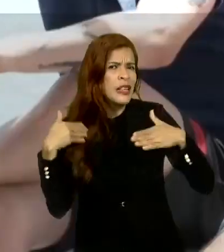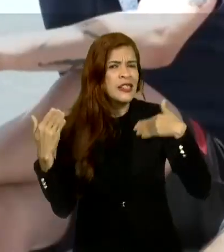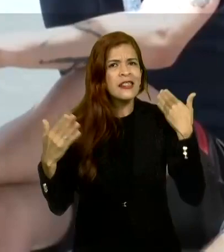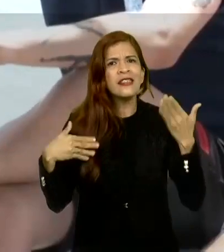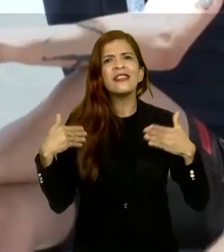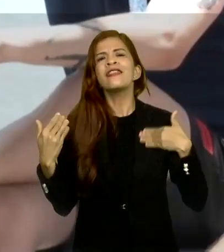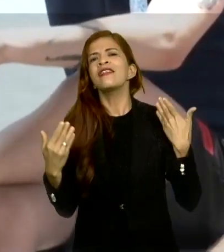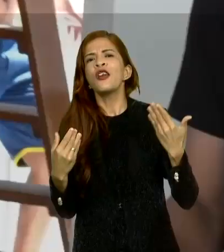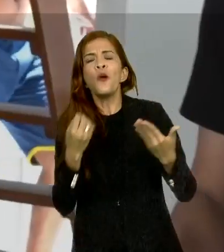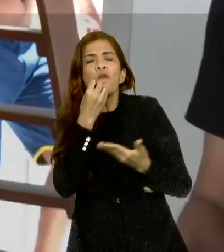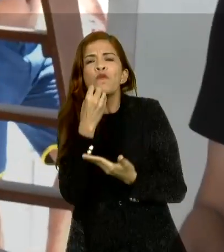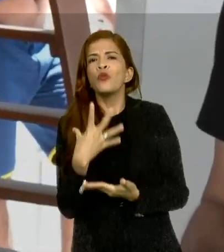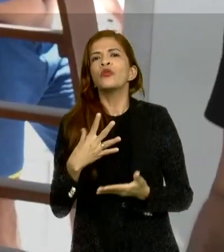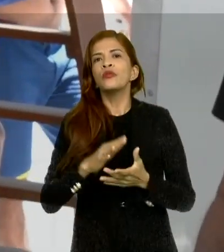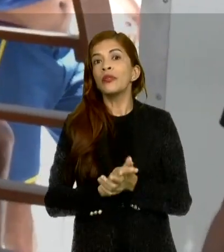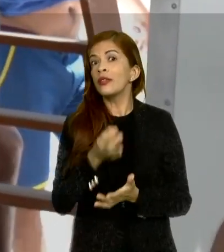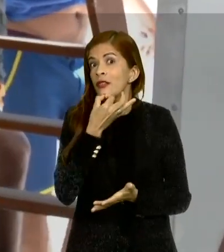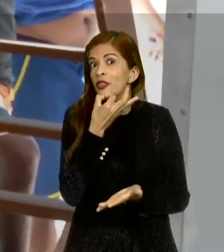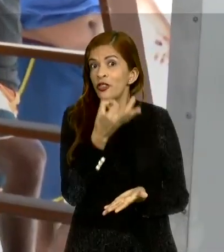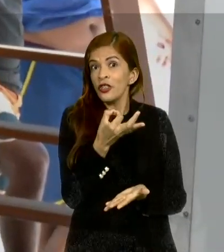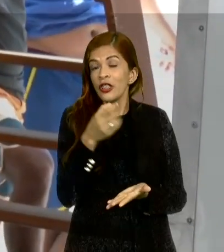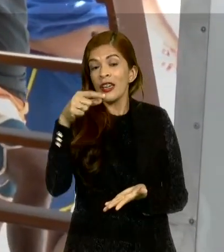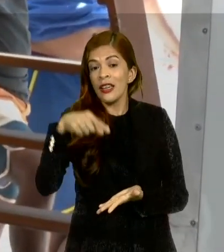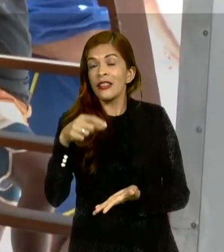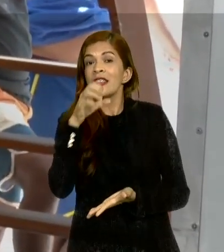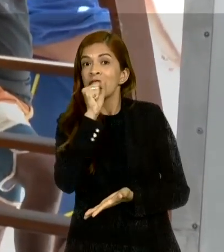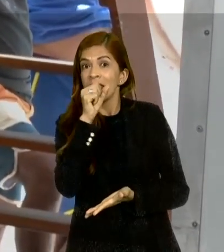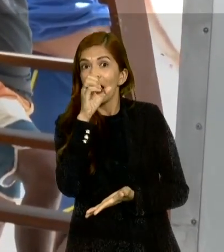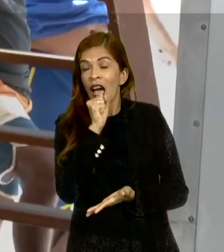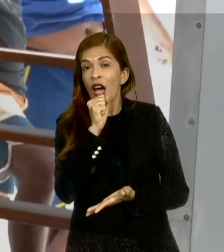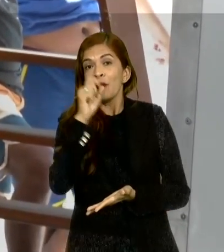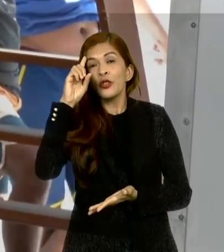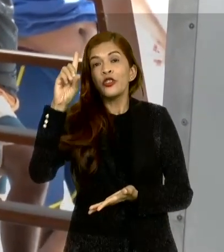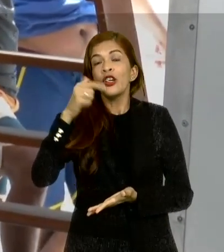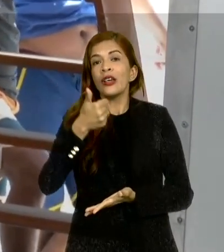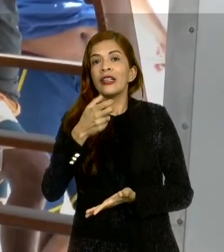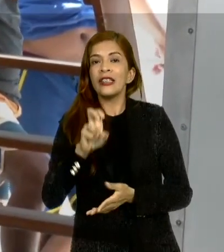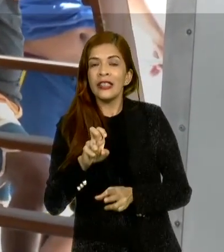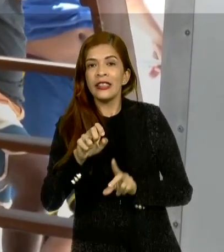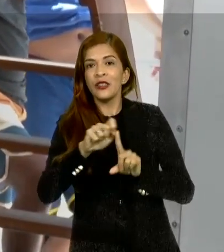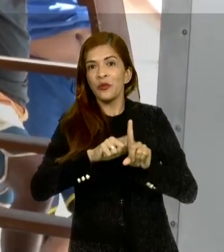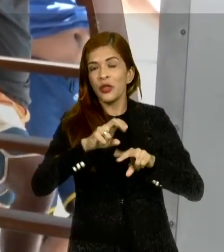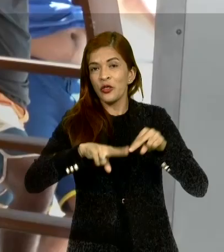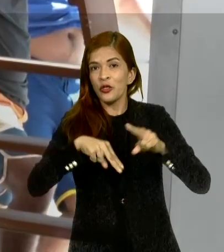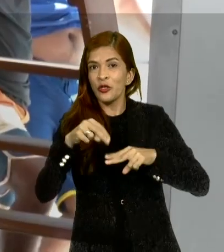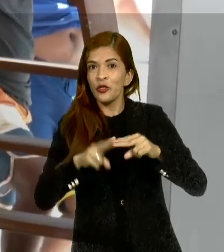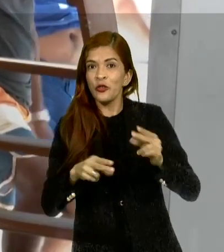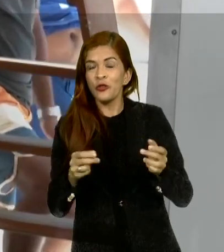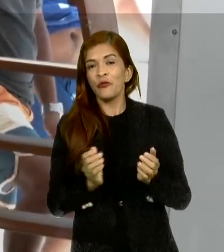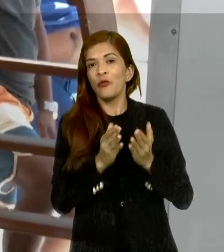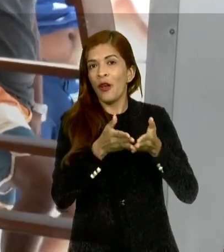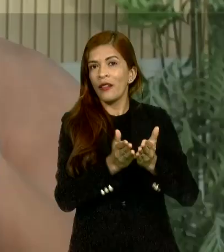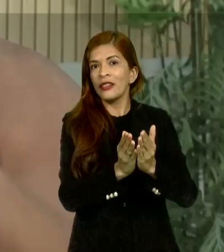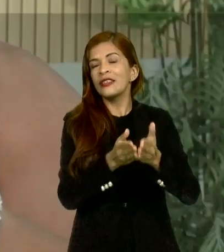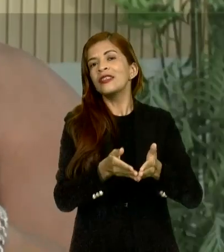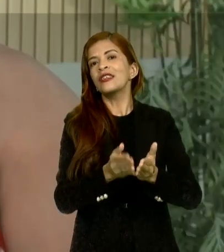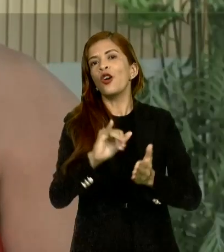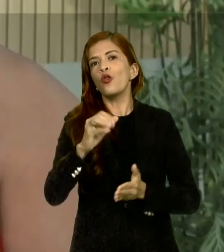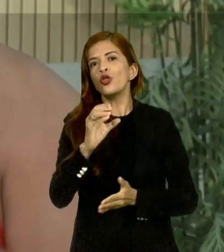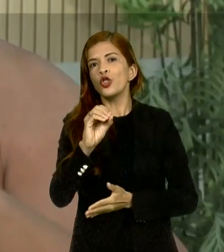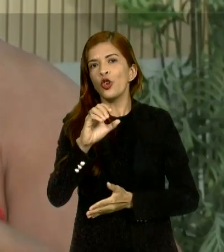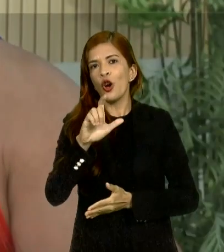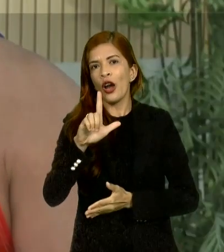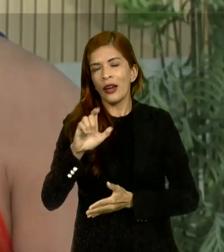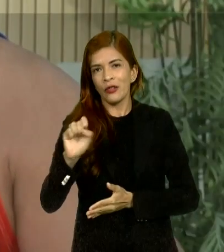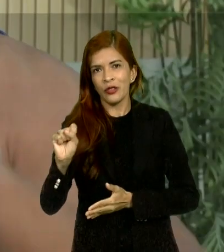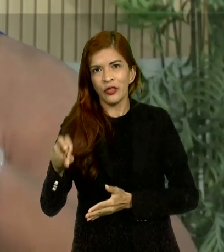Então fica a dica. Neste sábado, 15 de junho, tem São João a Bordo com Joelson Braga. Nosso interesse é levar